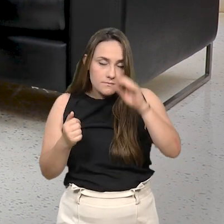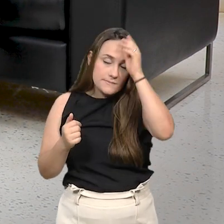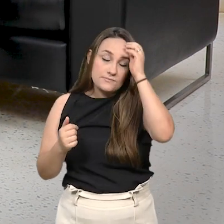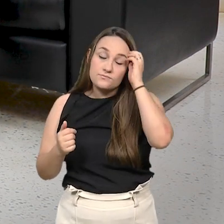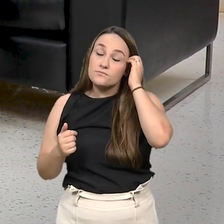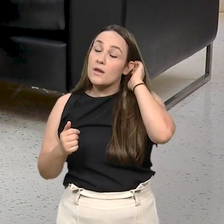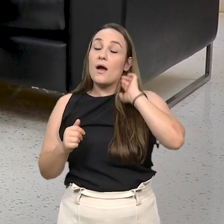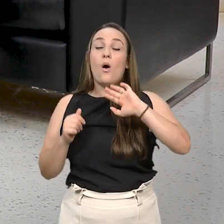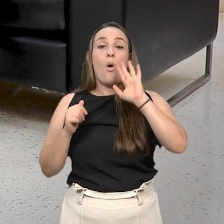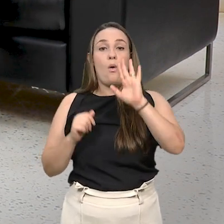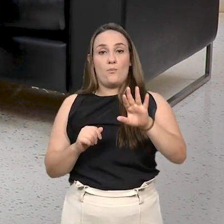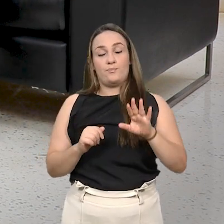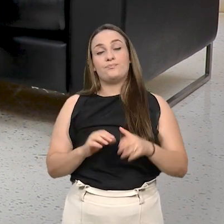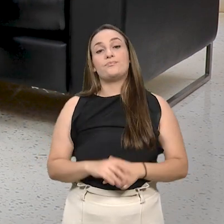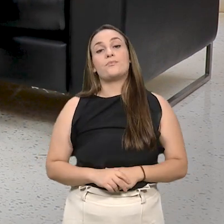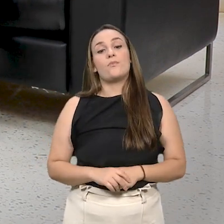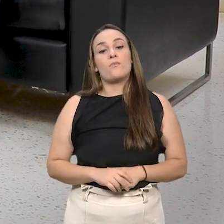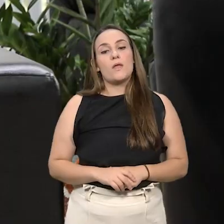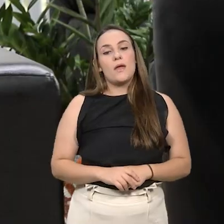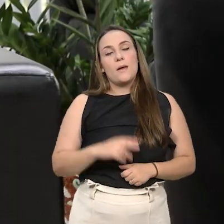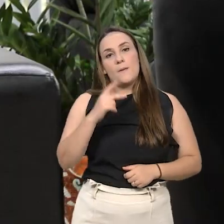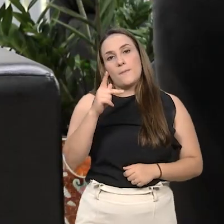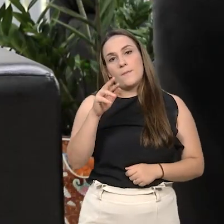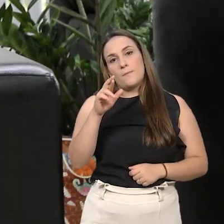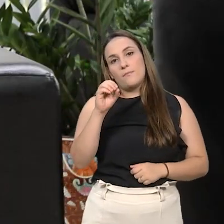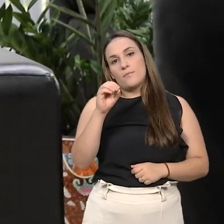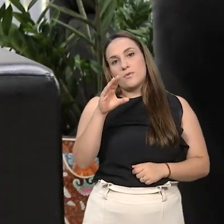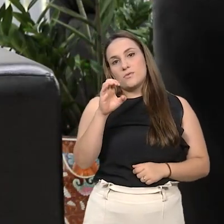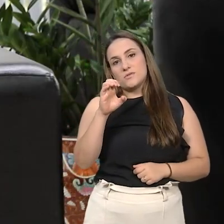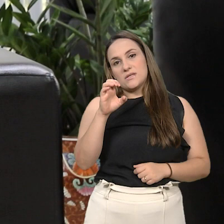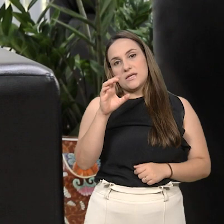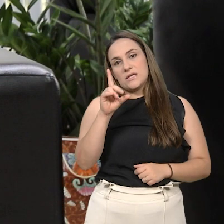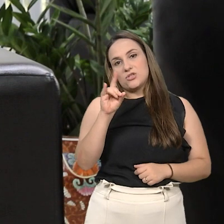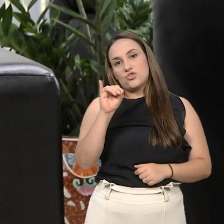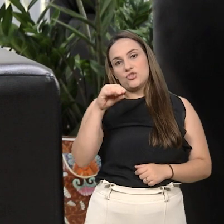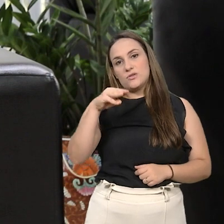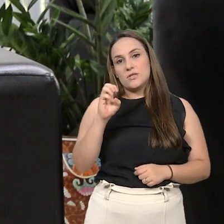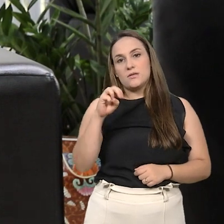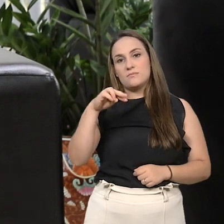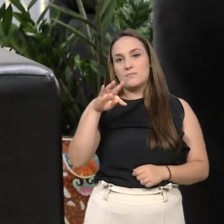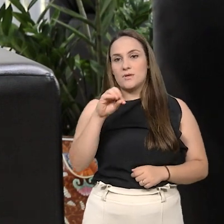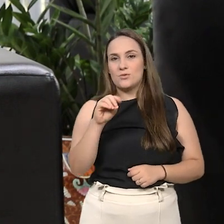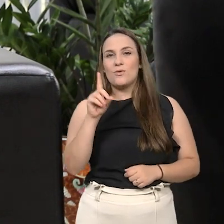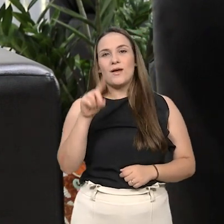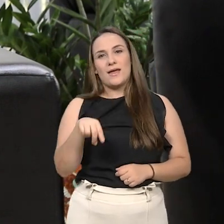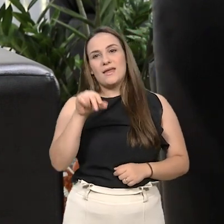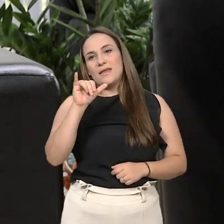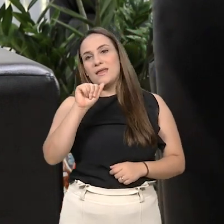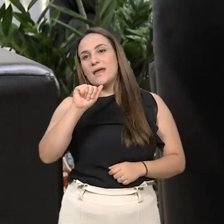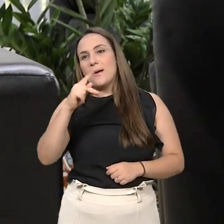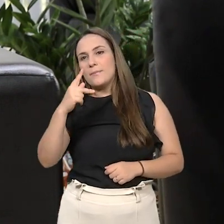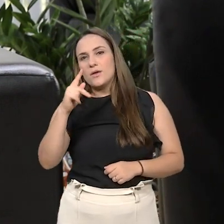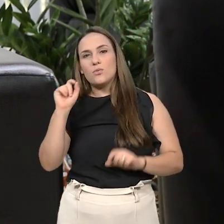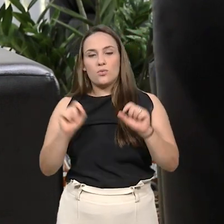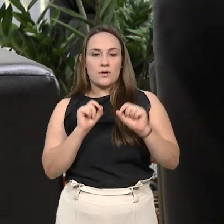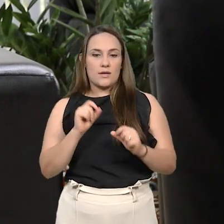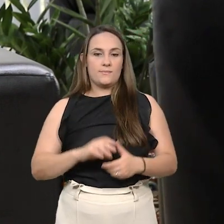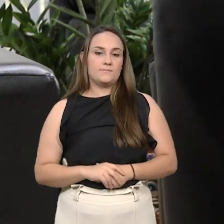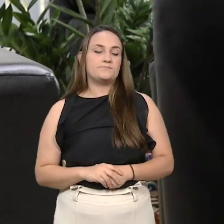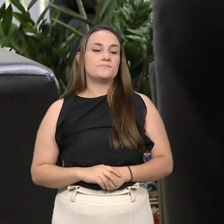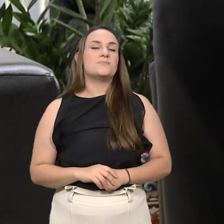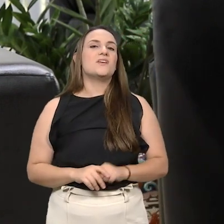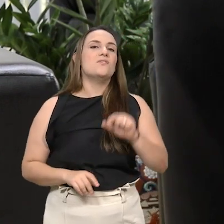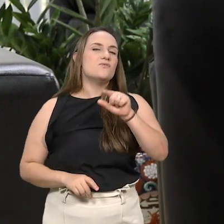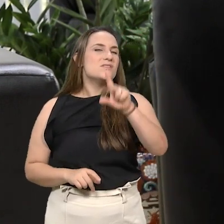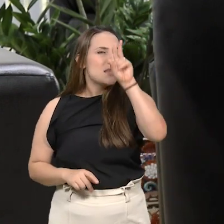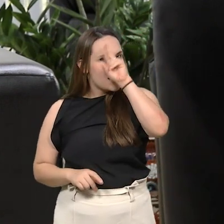falar sobre o instrumento procedimental, os IAPs, que chamam, adoram siglas, é o seguinte. Lembra